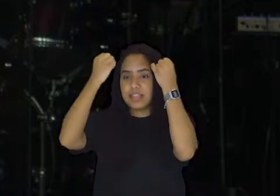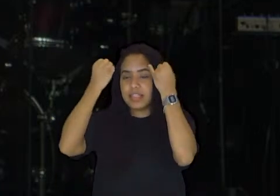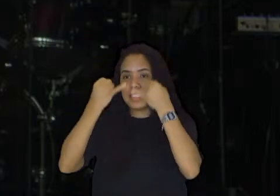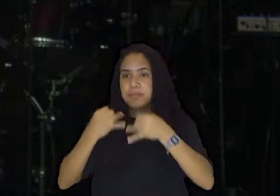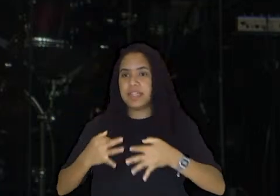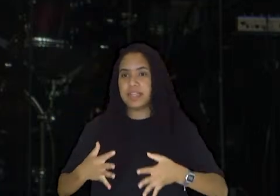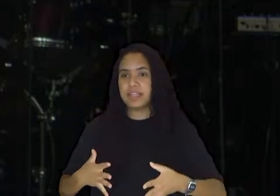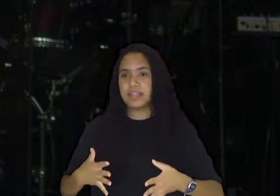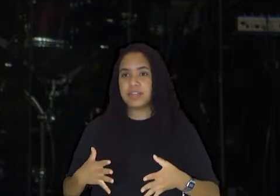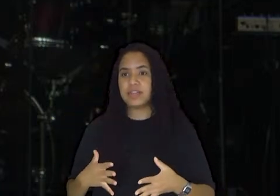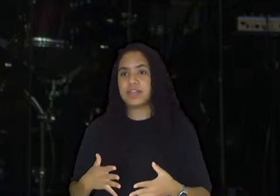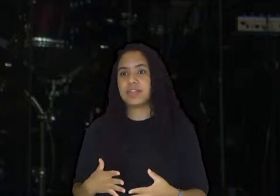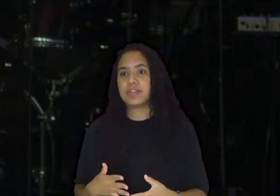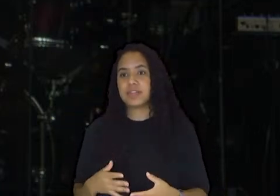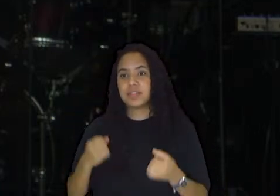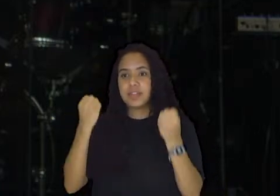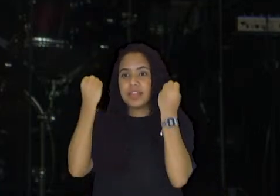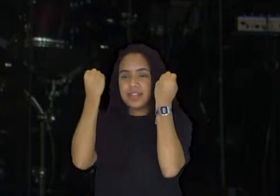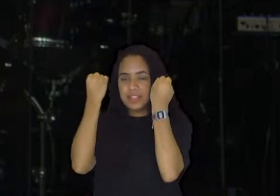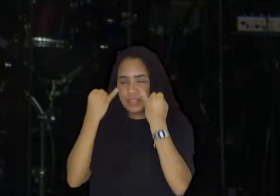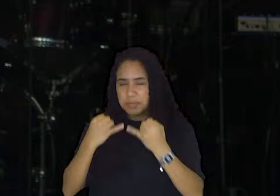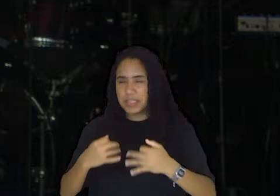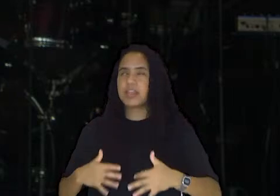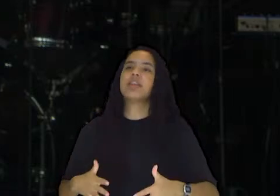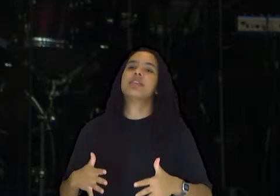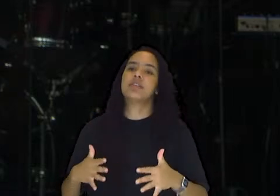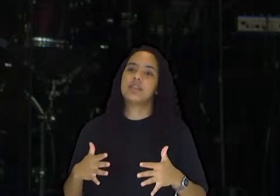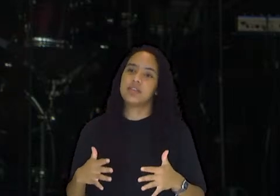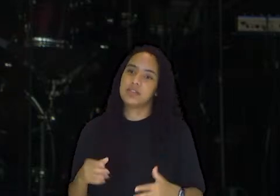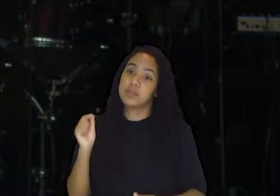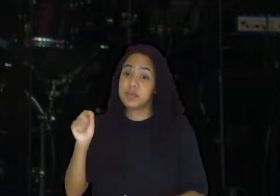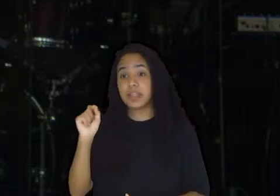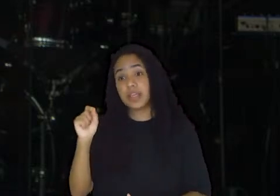escrevendo esse salmo baseado em algo que ele cria.